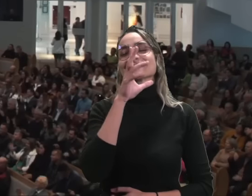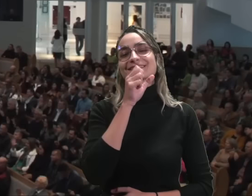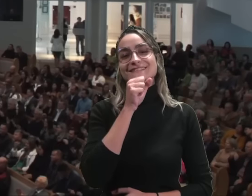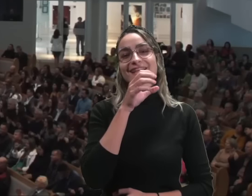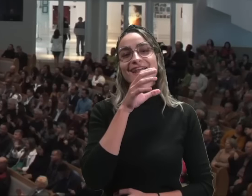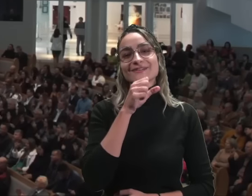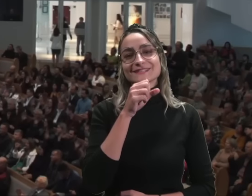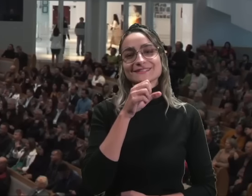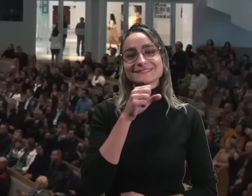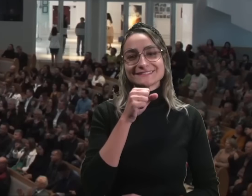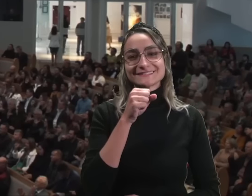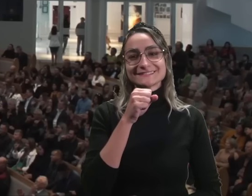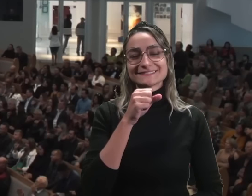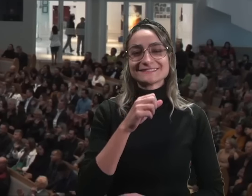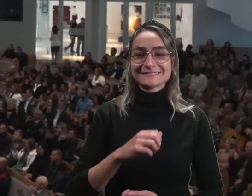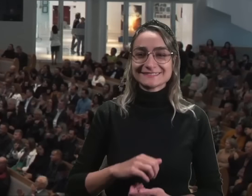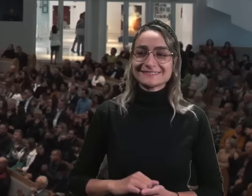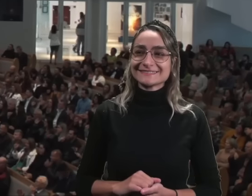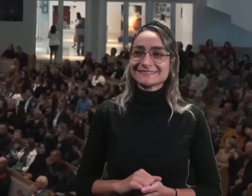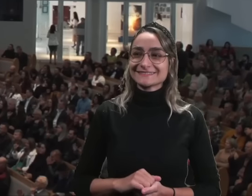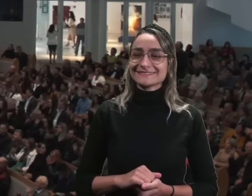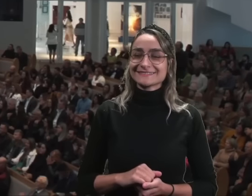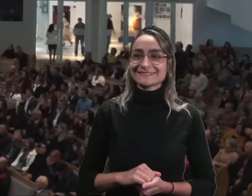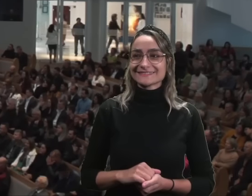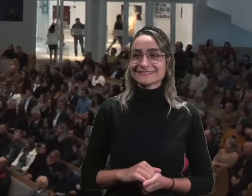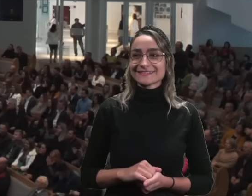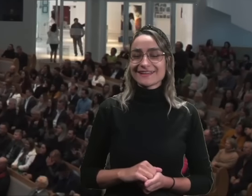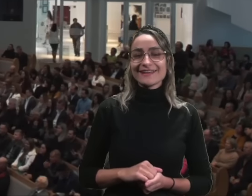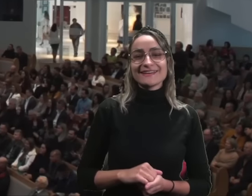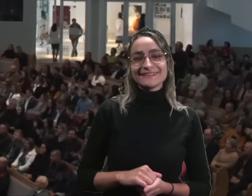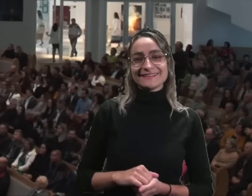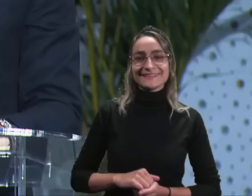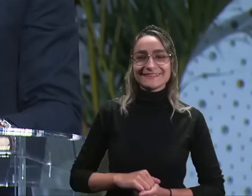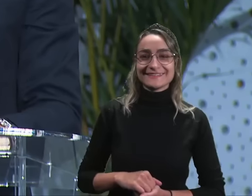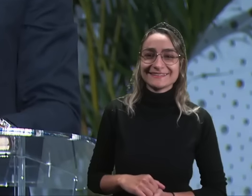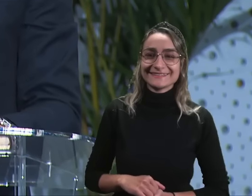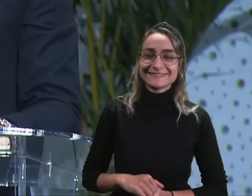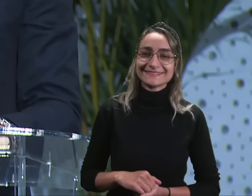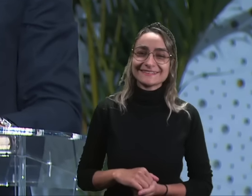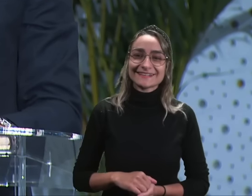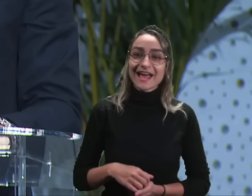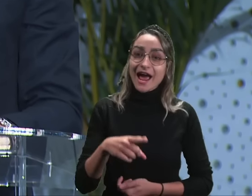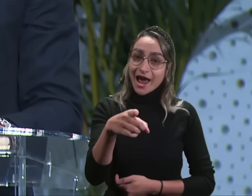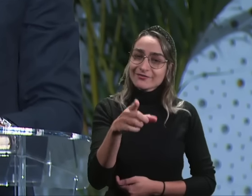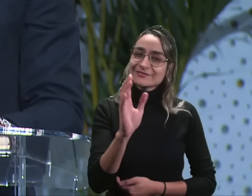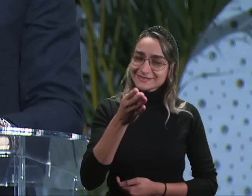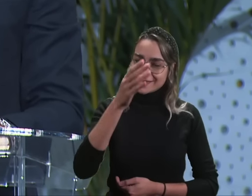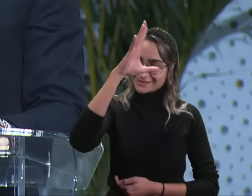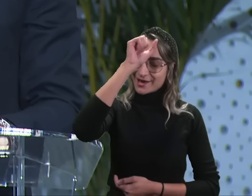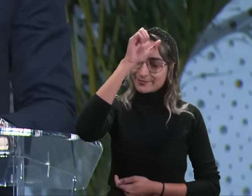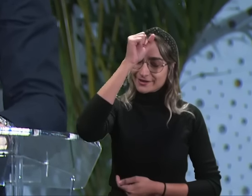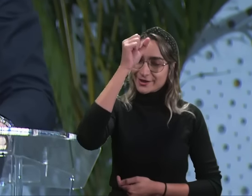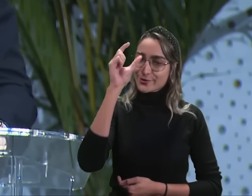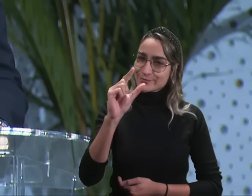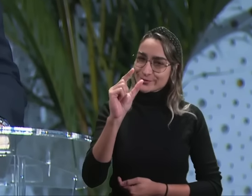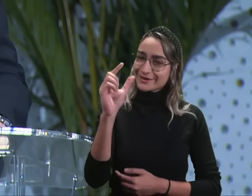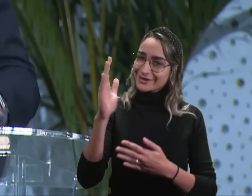feliz agora com a mão assim sábados É isso aí agora você já aprendeu um pouco de libras como